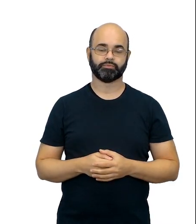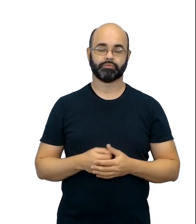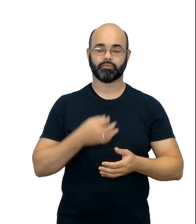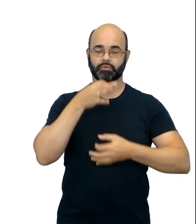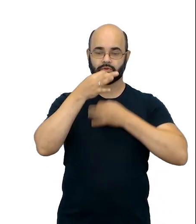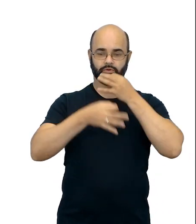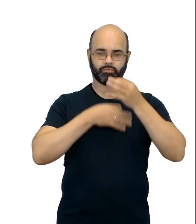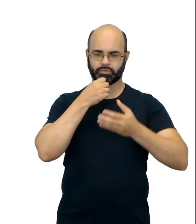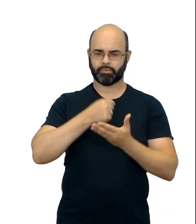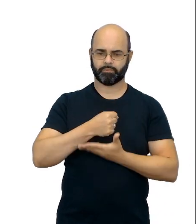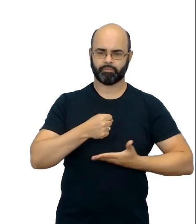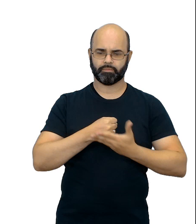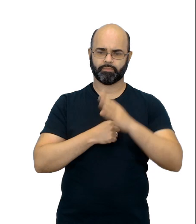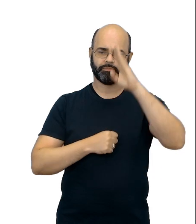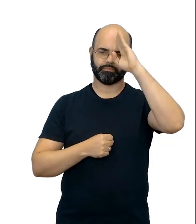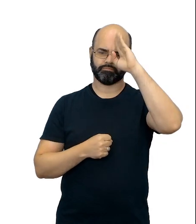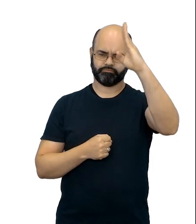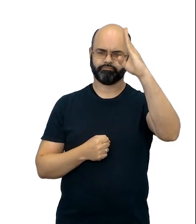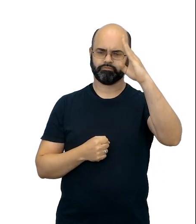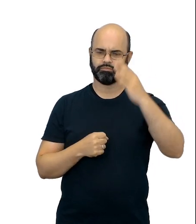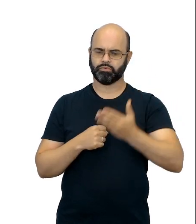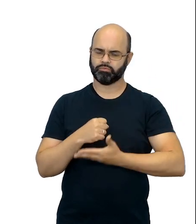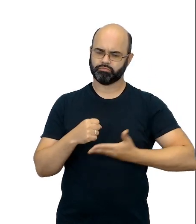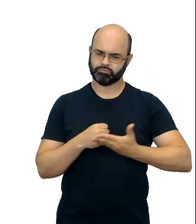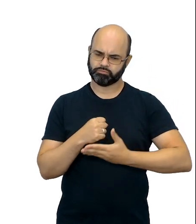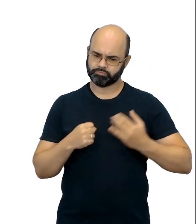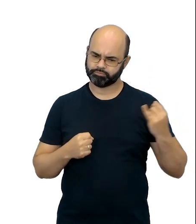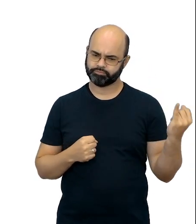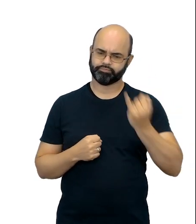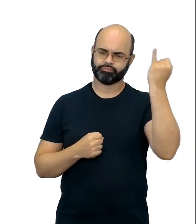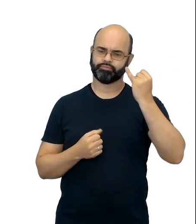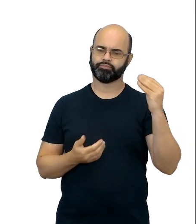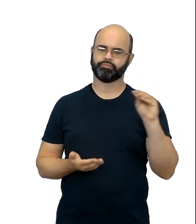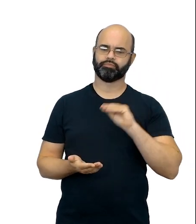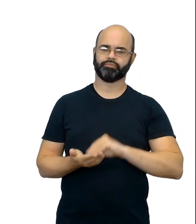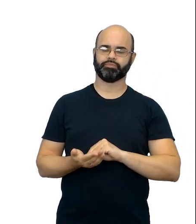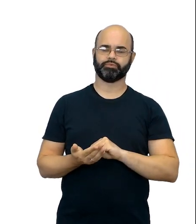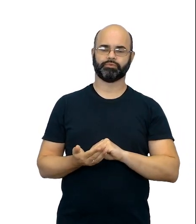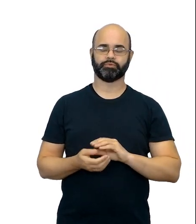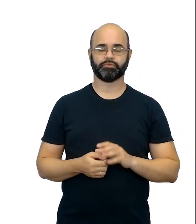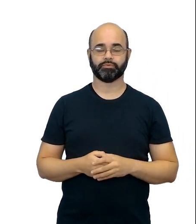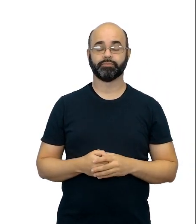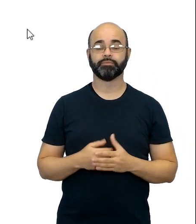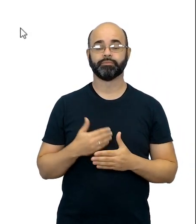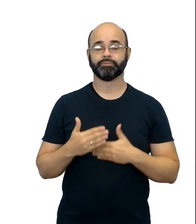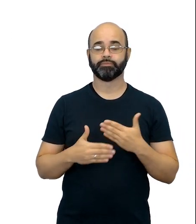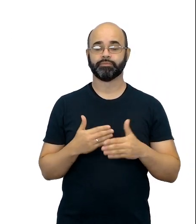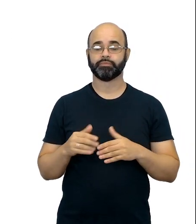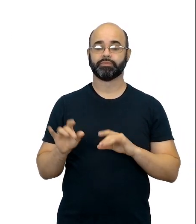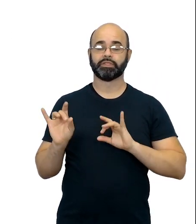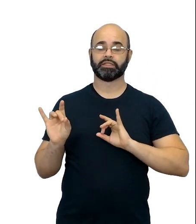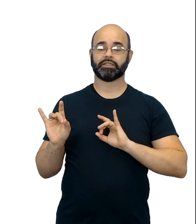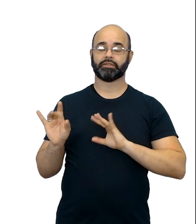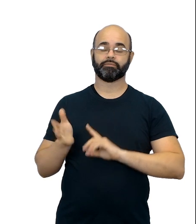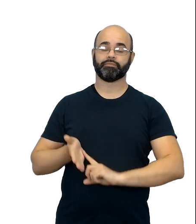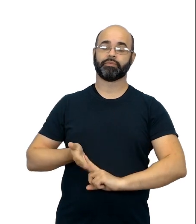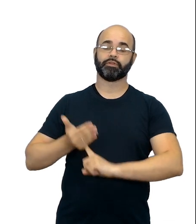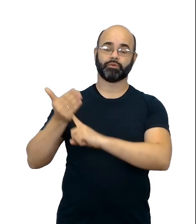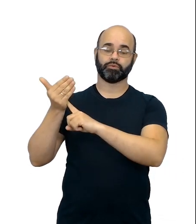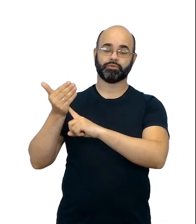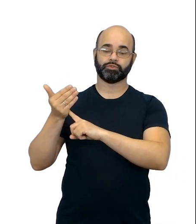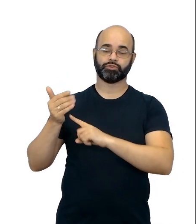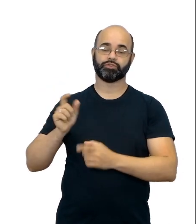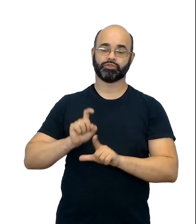mais fundamentados, tá bom? Então, propicio também refletir sobre os avanços das tecnologias digitais, da informação